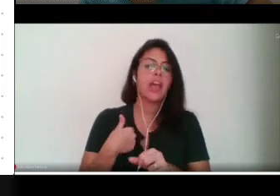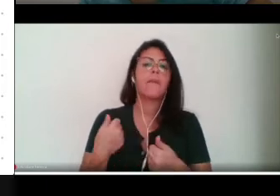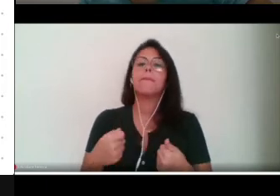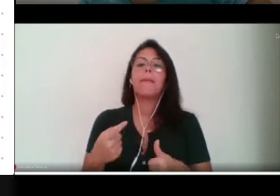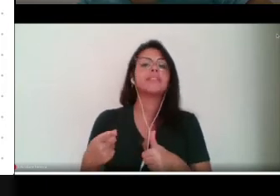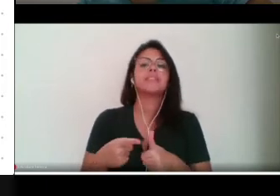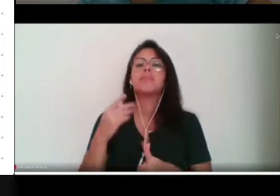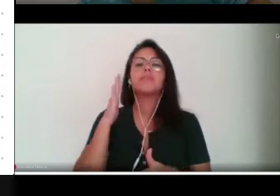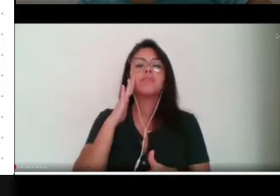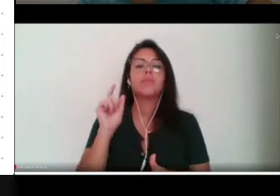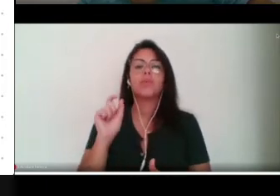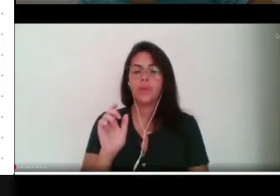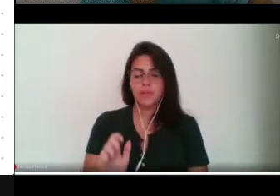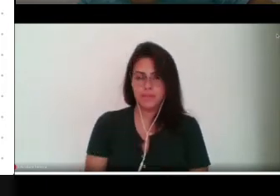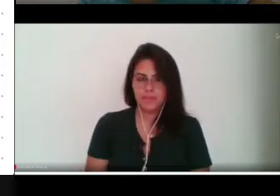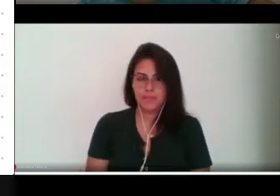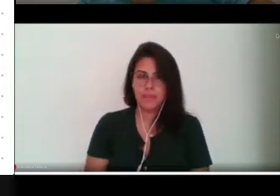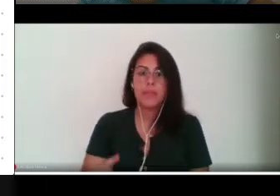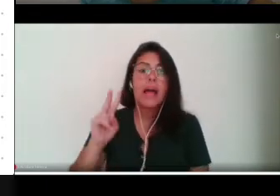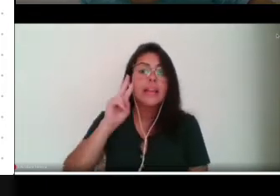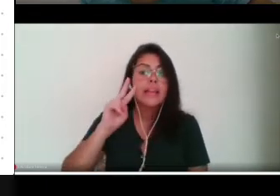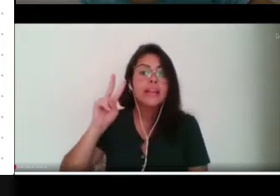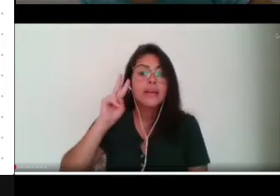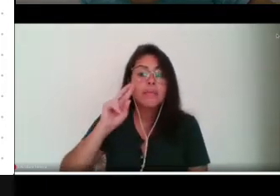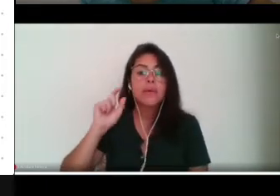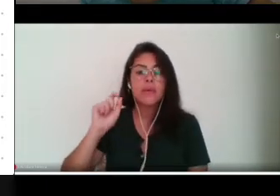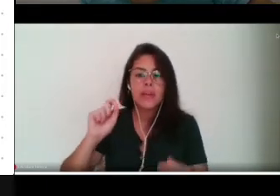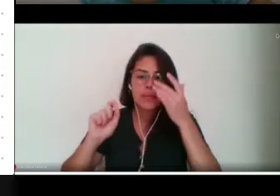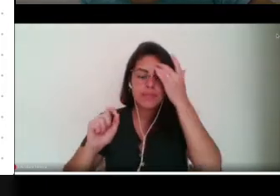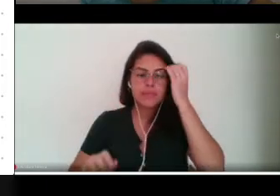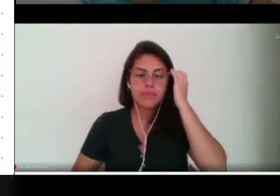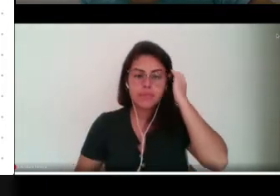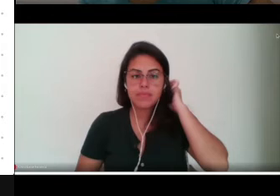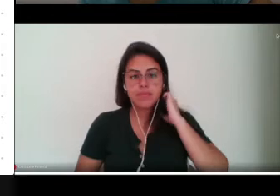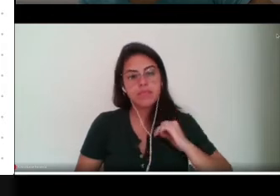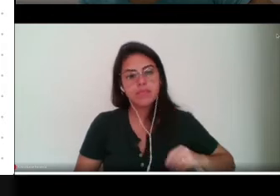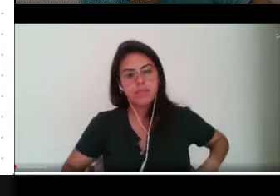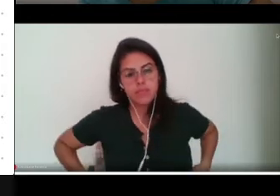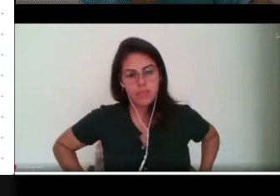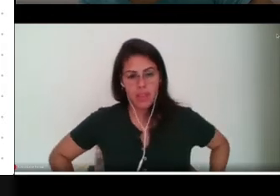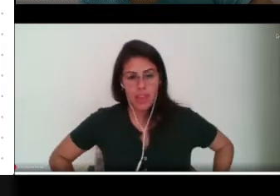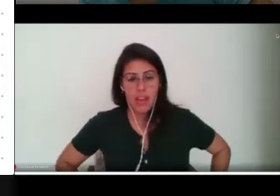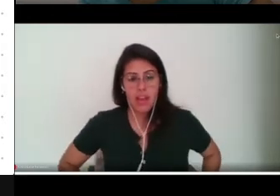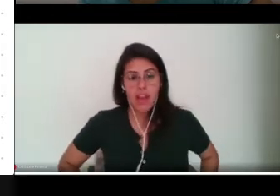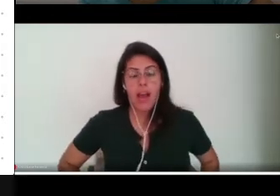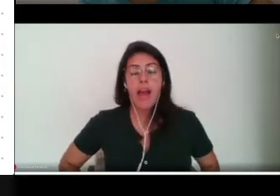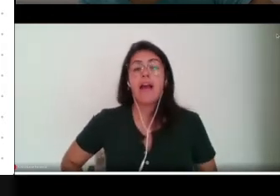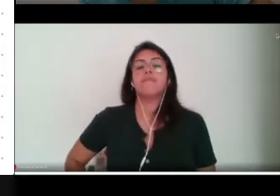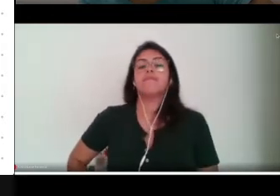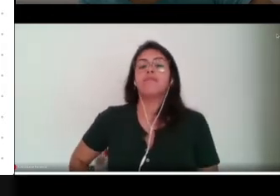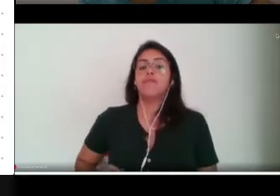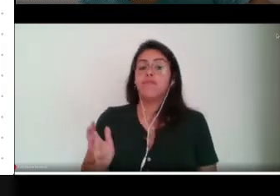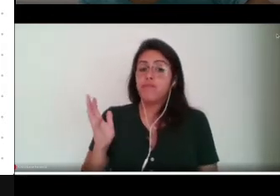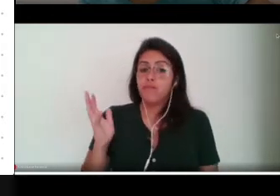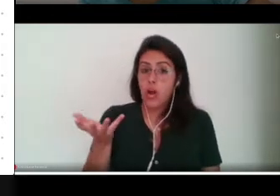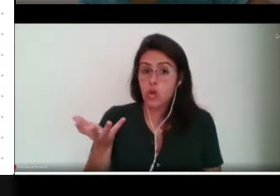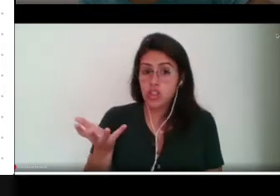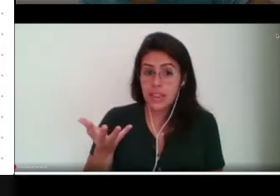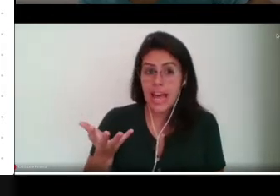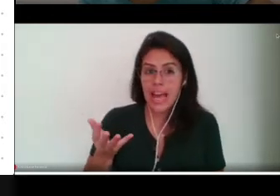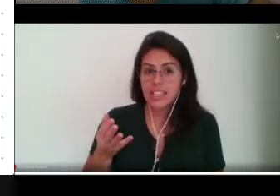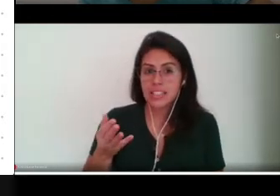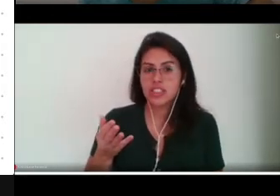que a velocidade média é igual a um ΔX sobre um ΔT,